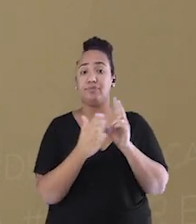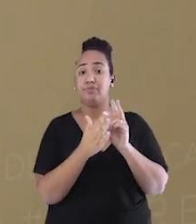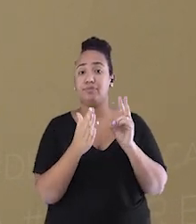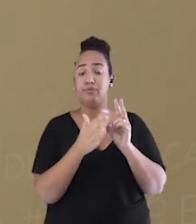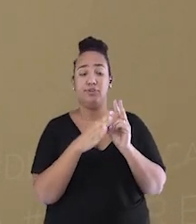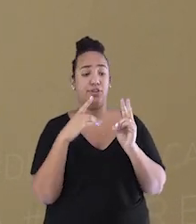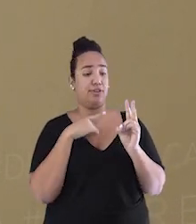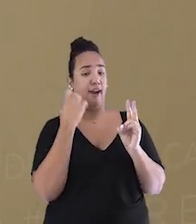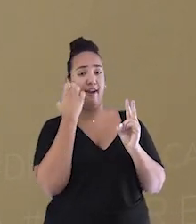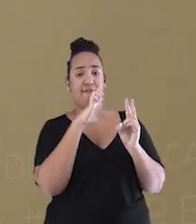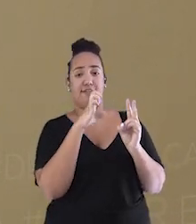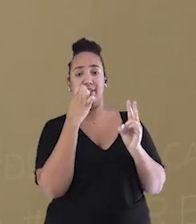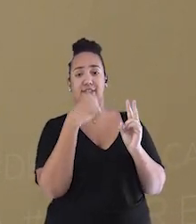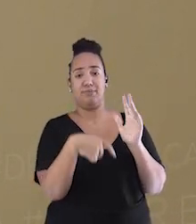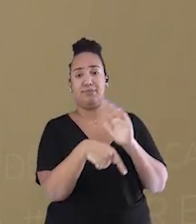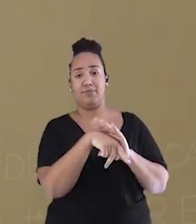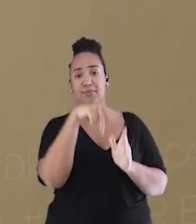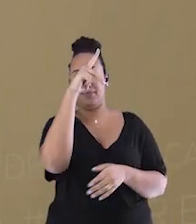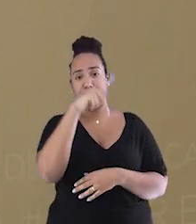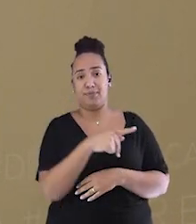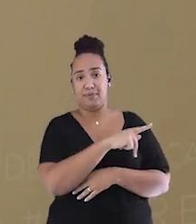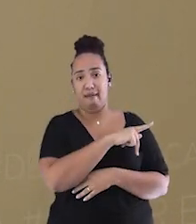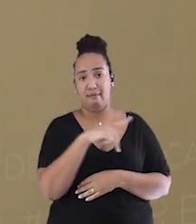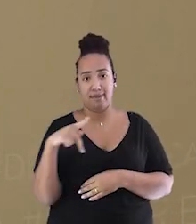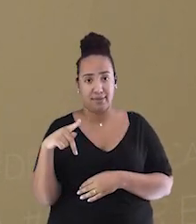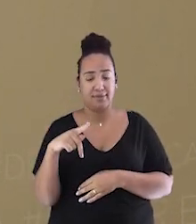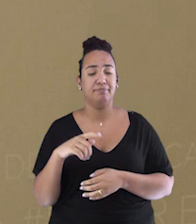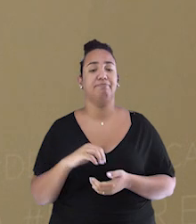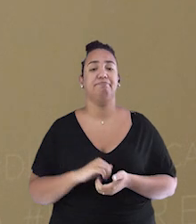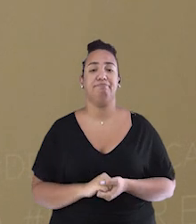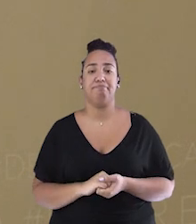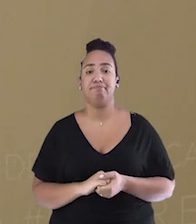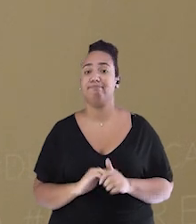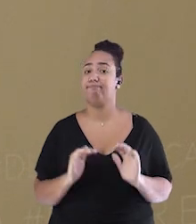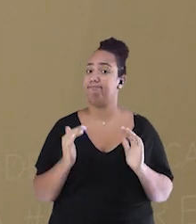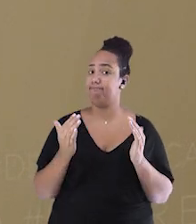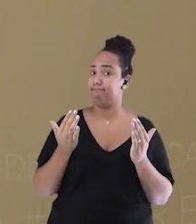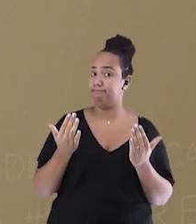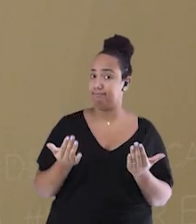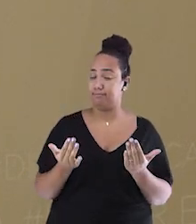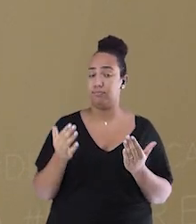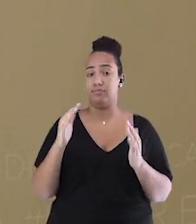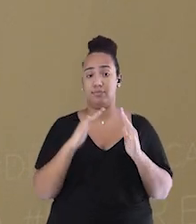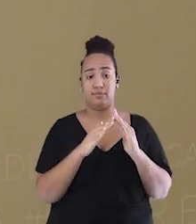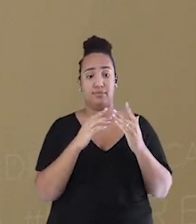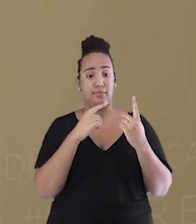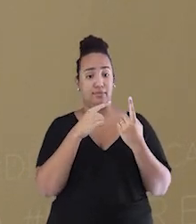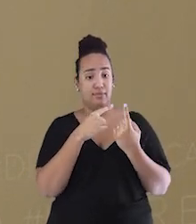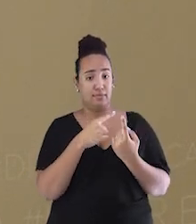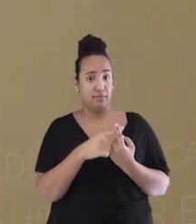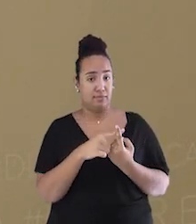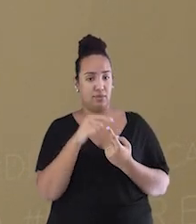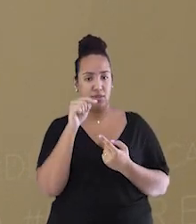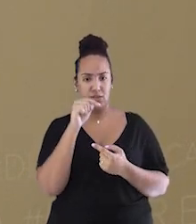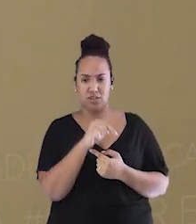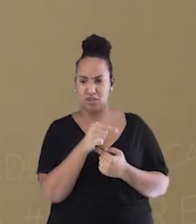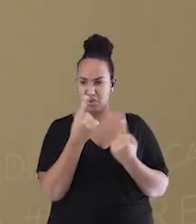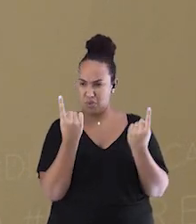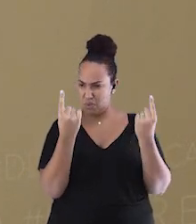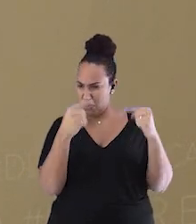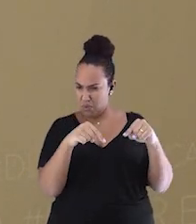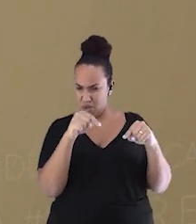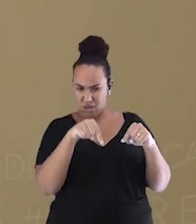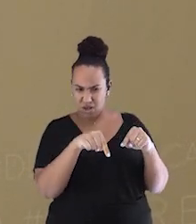foram evangelizados pelos padres catequistas. Então, de certa forma, a igreja se opôs